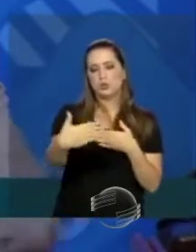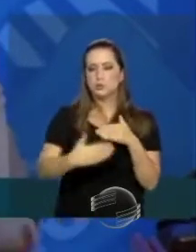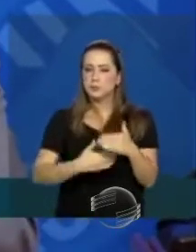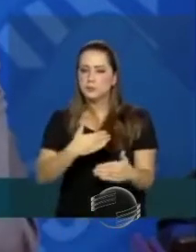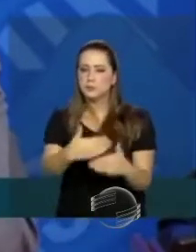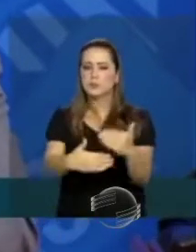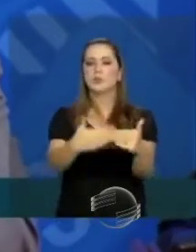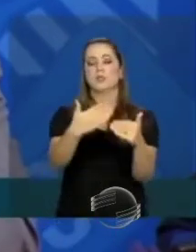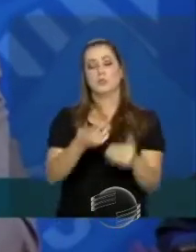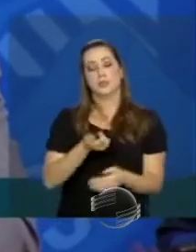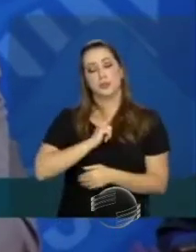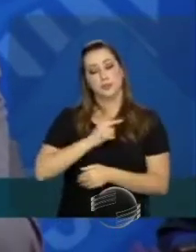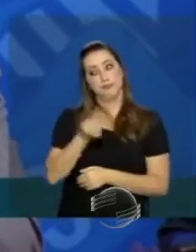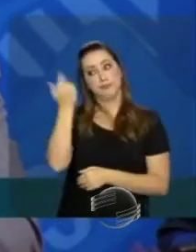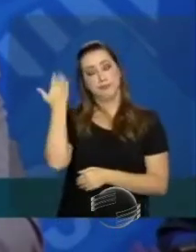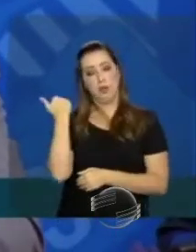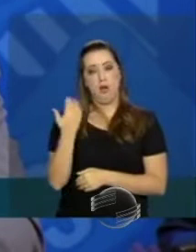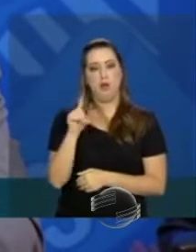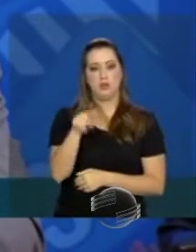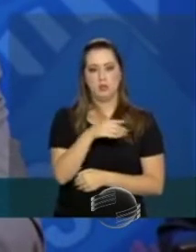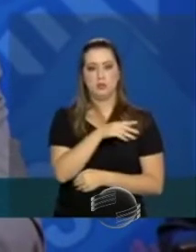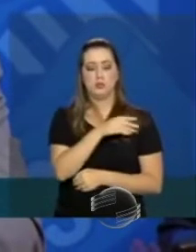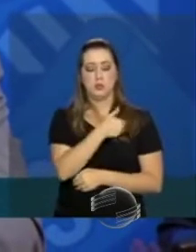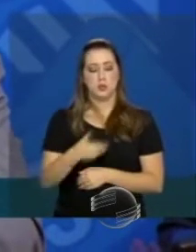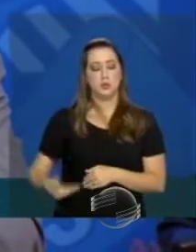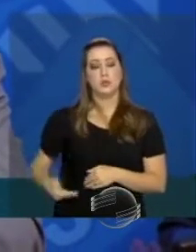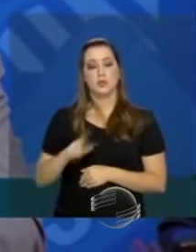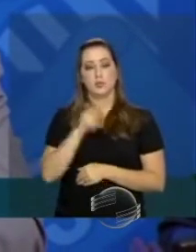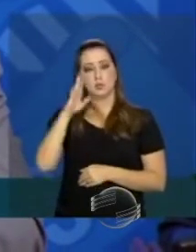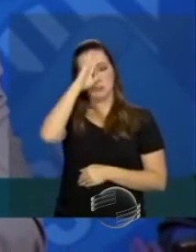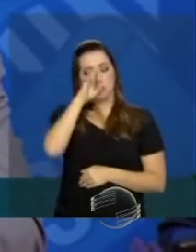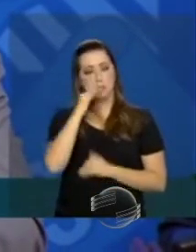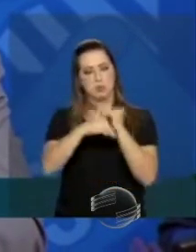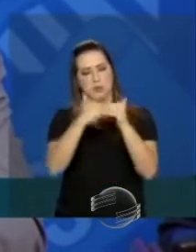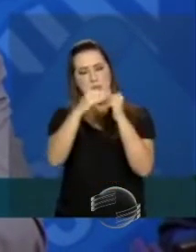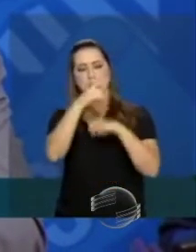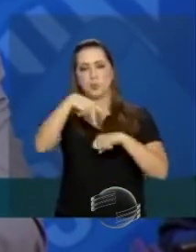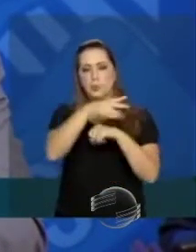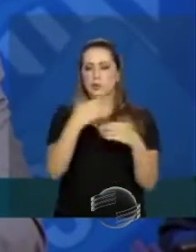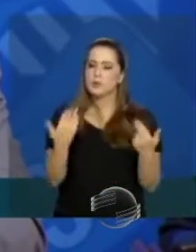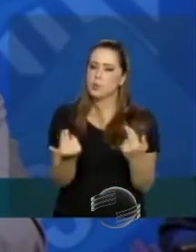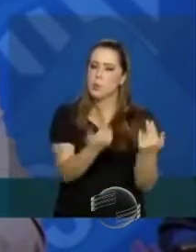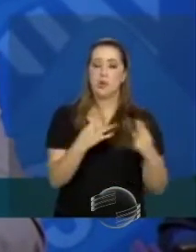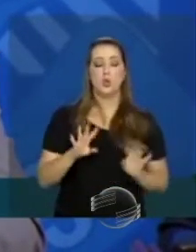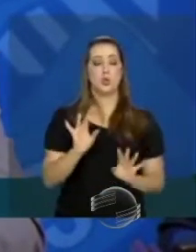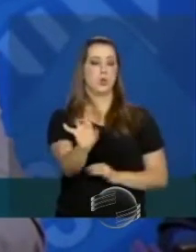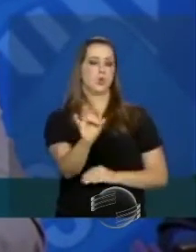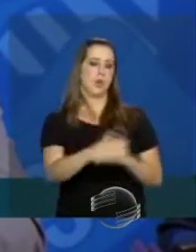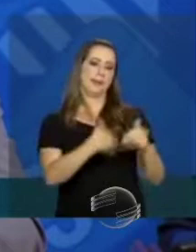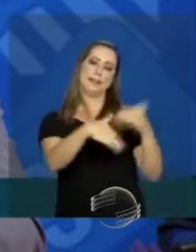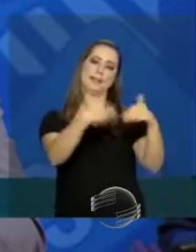processo que já vinha sendo estabelecido pelo governo Bolsonaro, de retomada, de crescimento do país como um todo. Não é crescimento